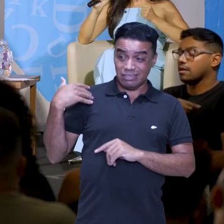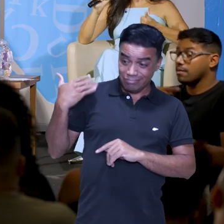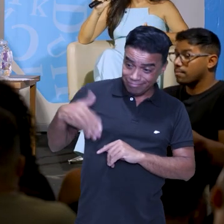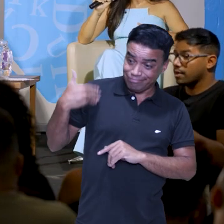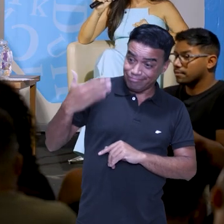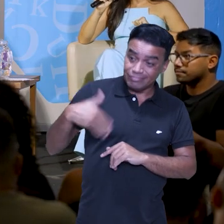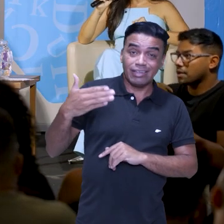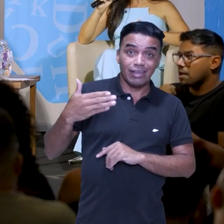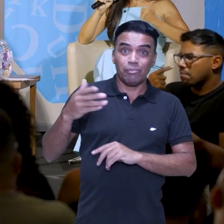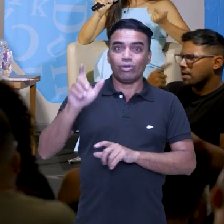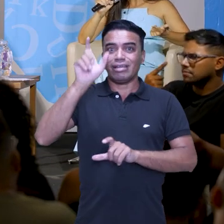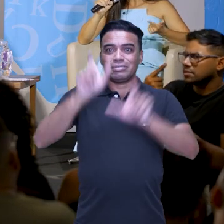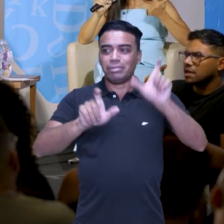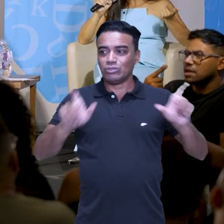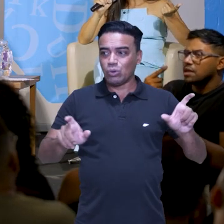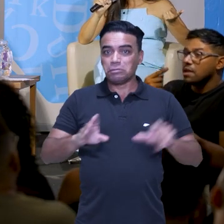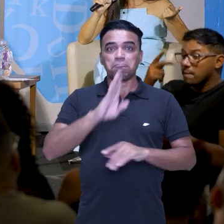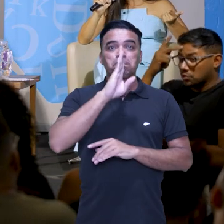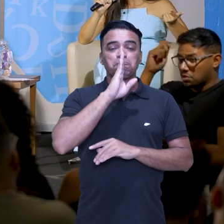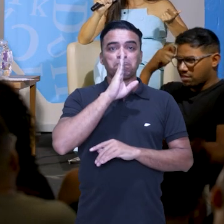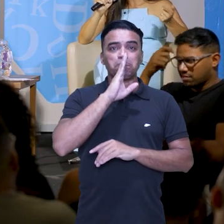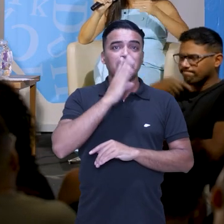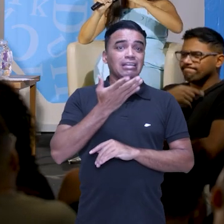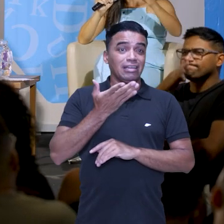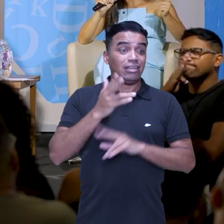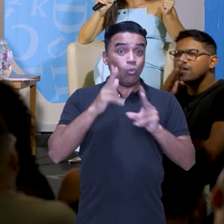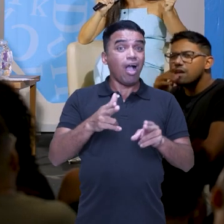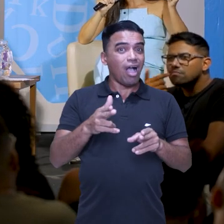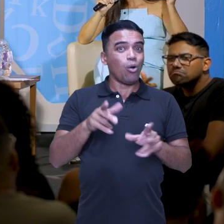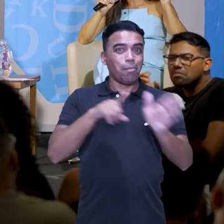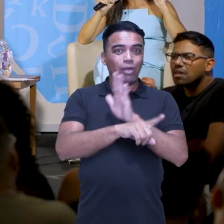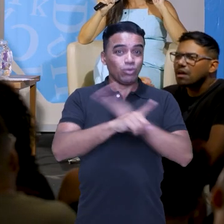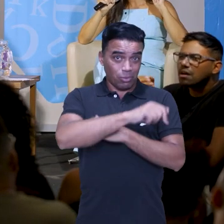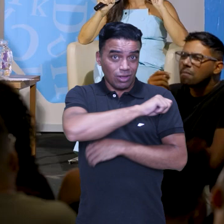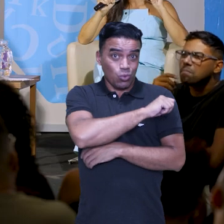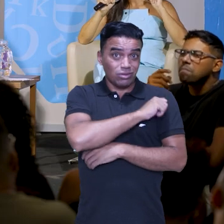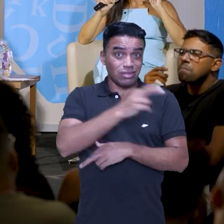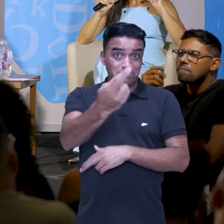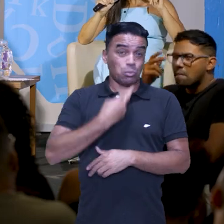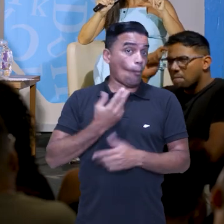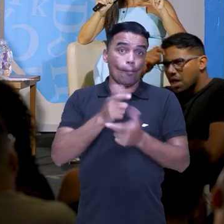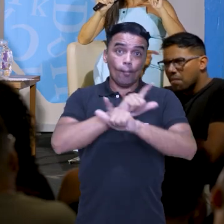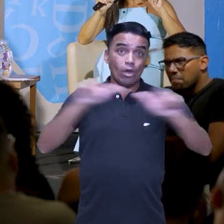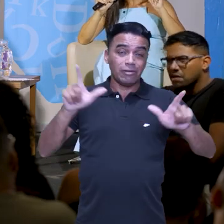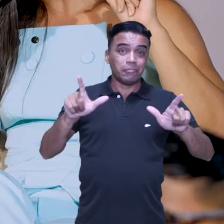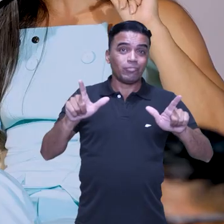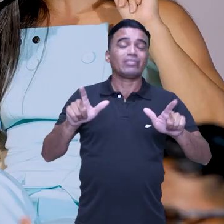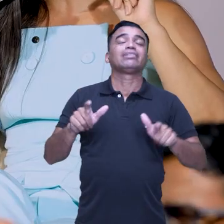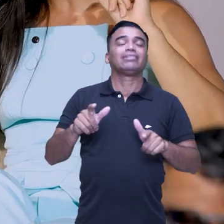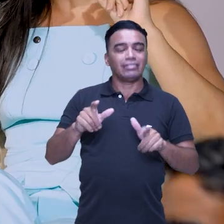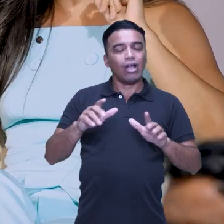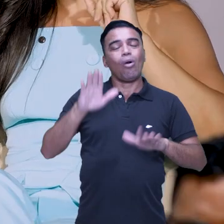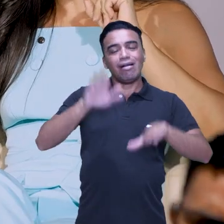na invisibilidade, no silêncio, esse mesmo silêncio que tomou conta dos meus alunos na sala de aula, esse mesmo silêncio